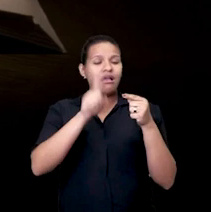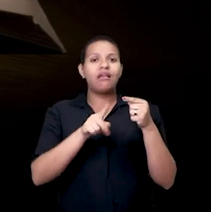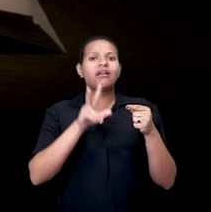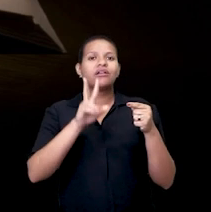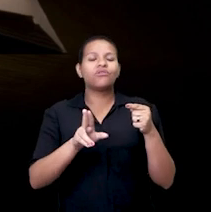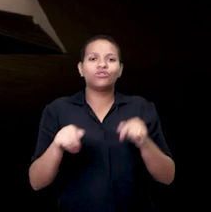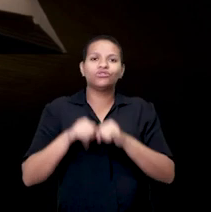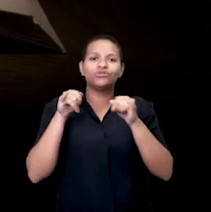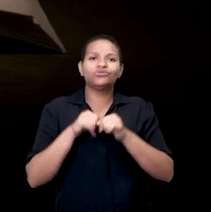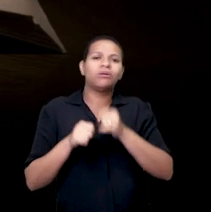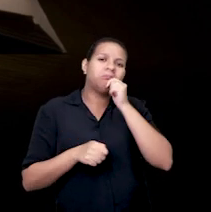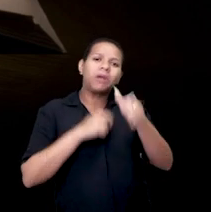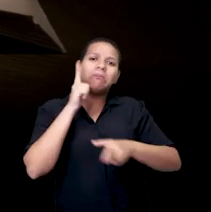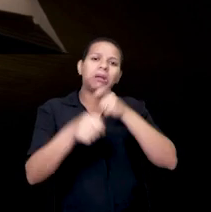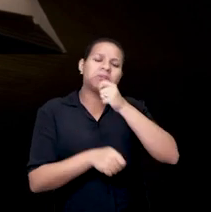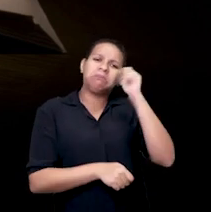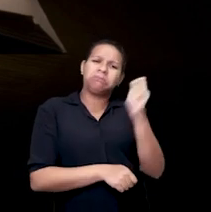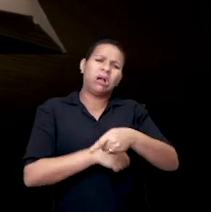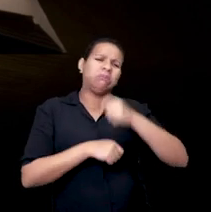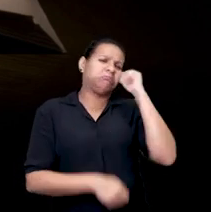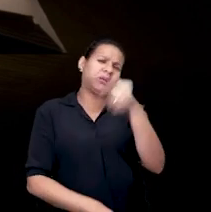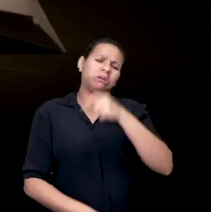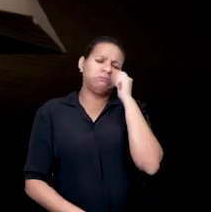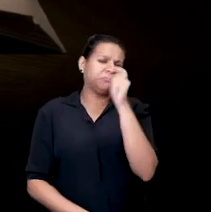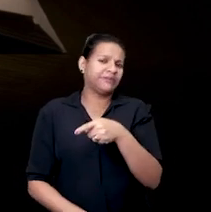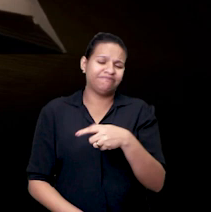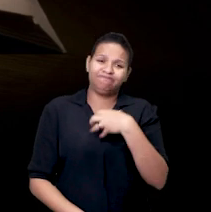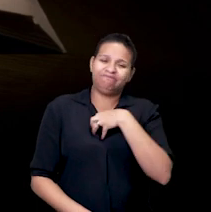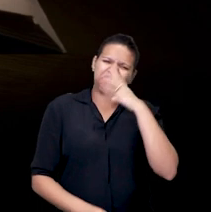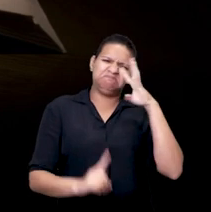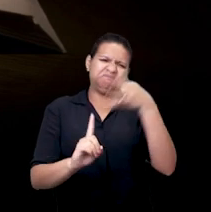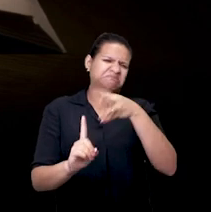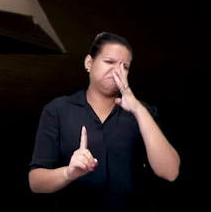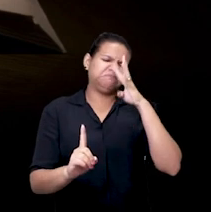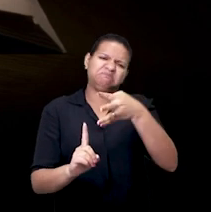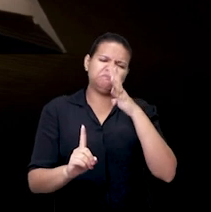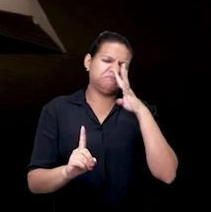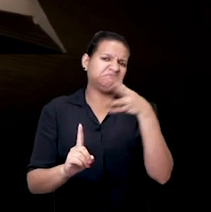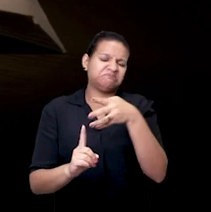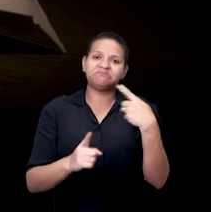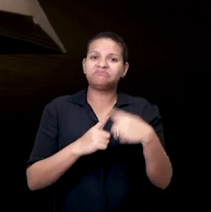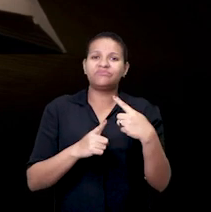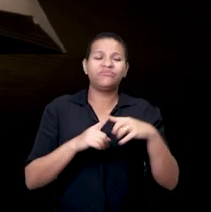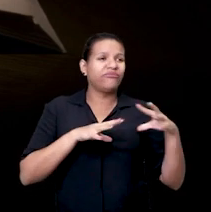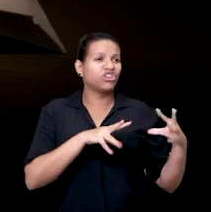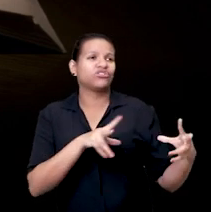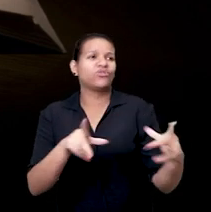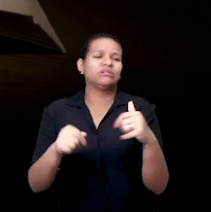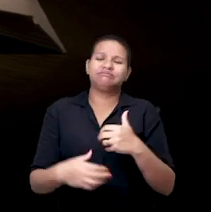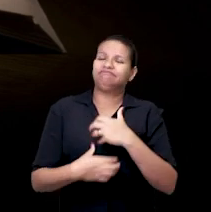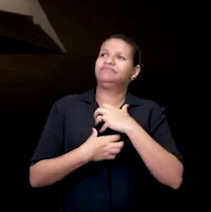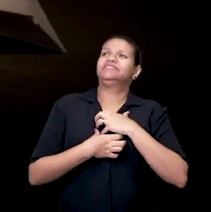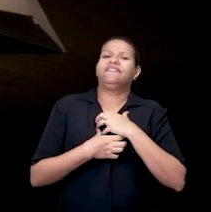um embriagado, tal é uma sentença na boca dos insensatos. Um arqueiro que fere a todos, tal é